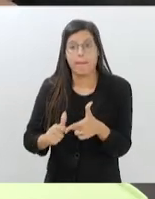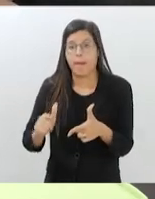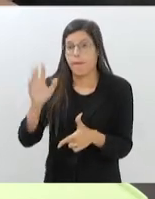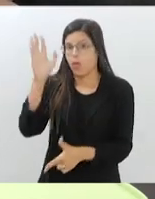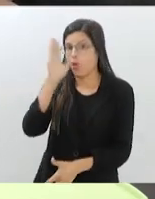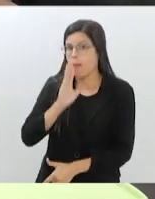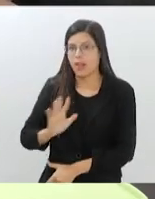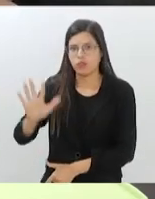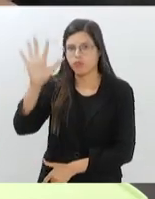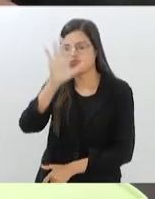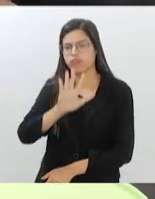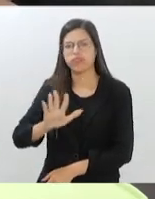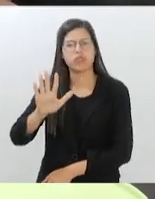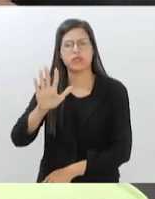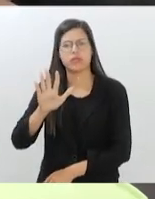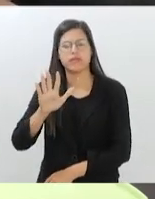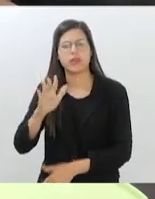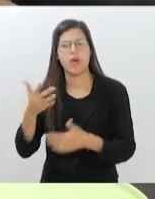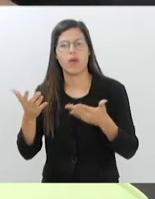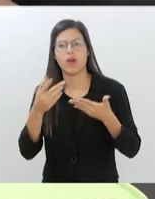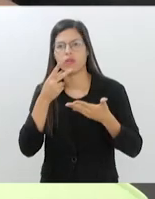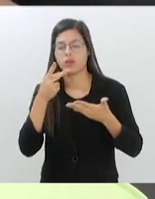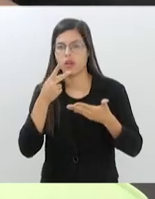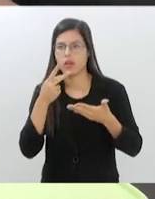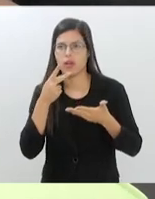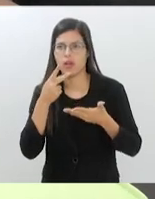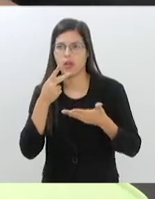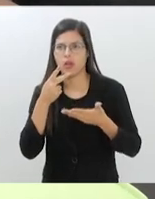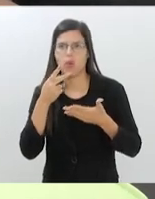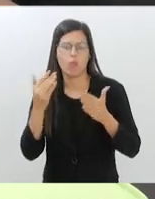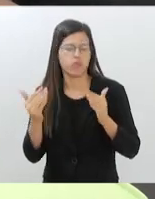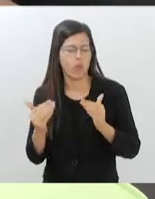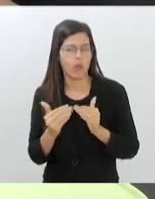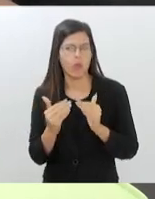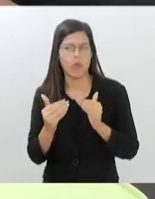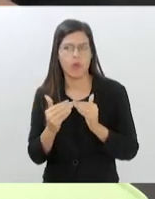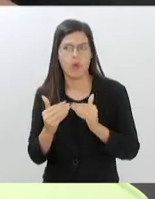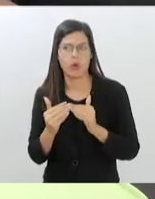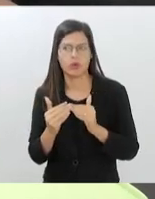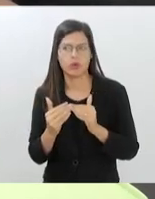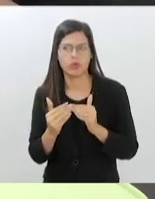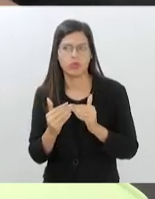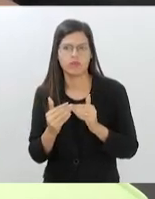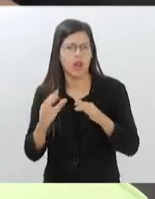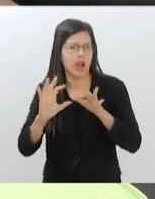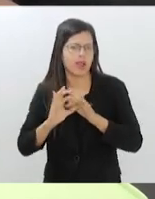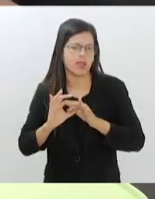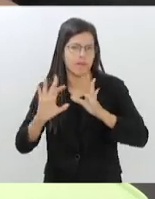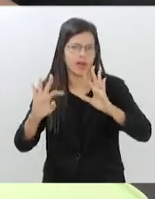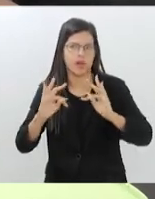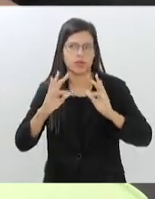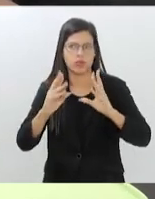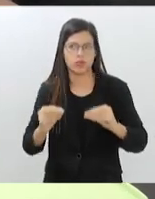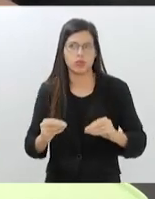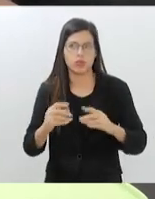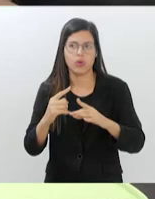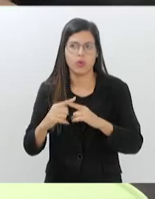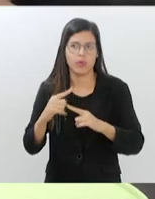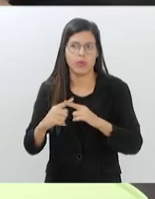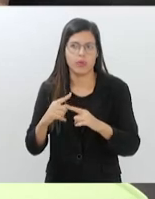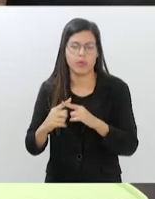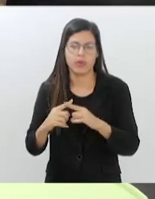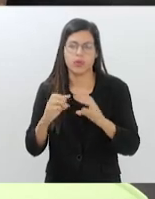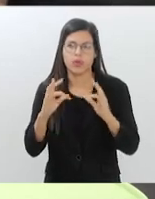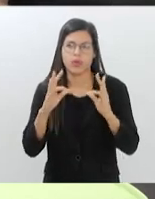problema Nacional eu quero dizer que eu pessoalmente sou favorável a legalizar tudo porque tudo que não é legalizado tem o